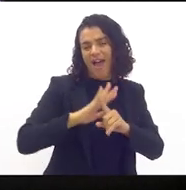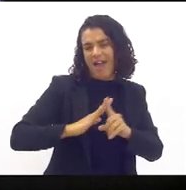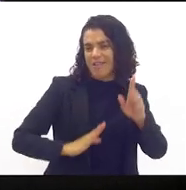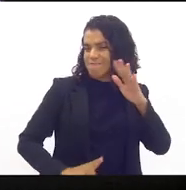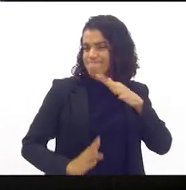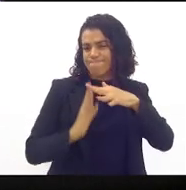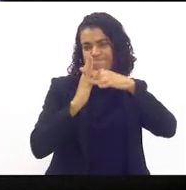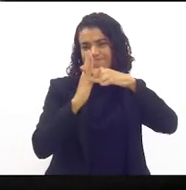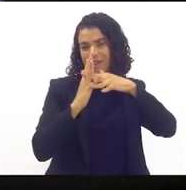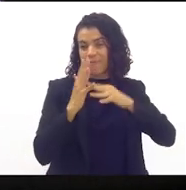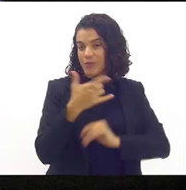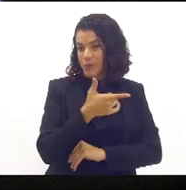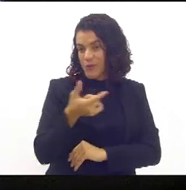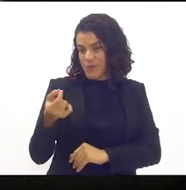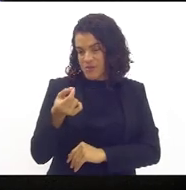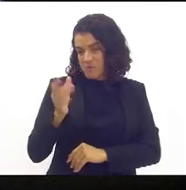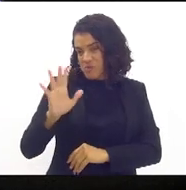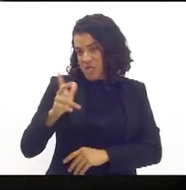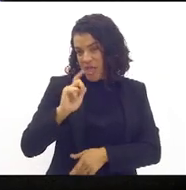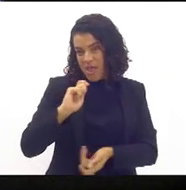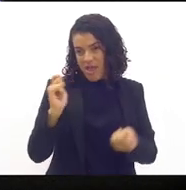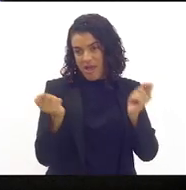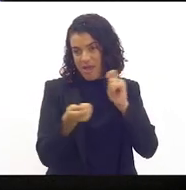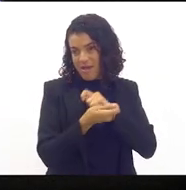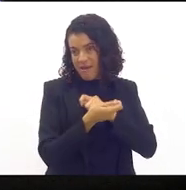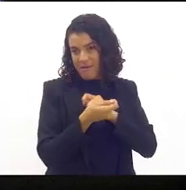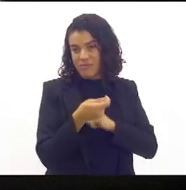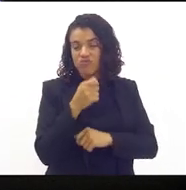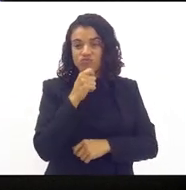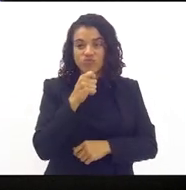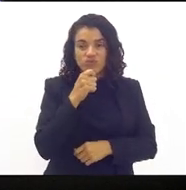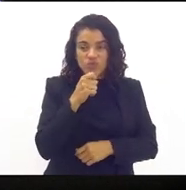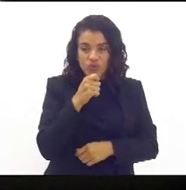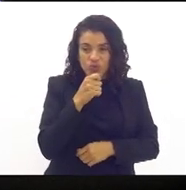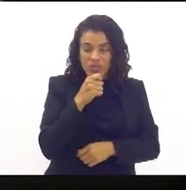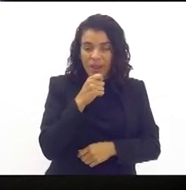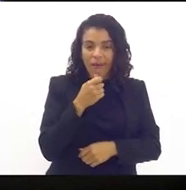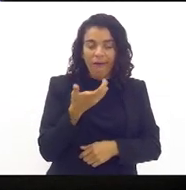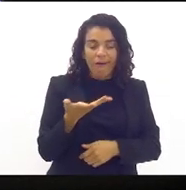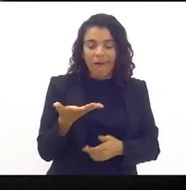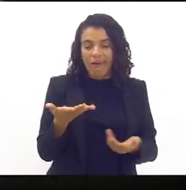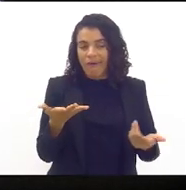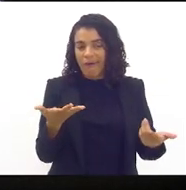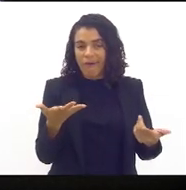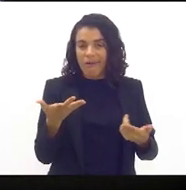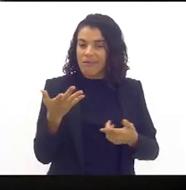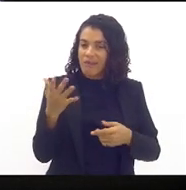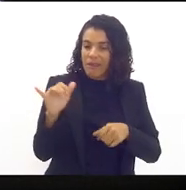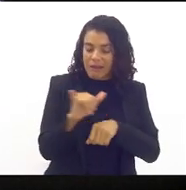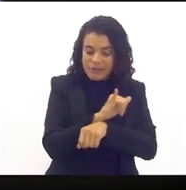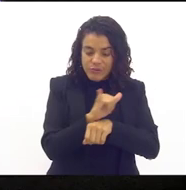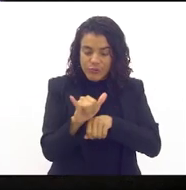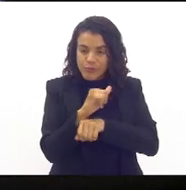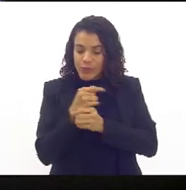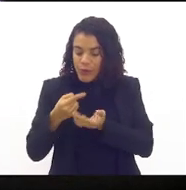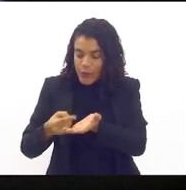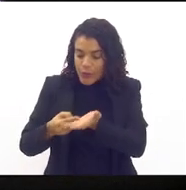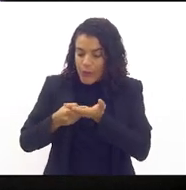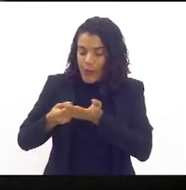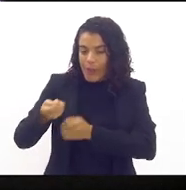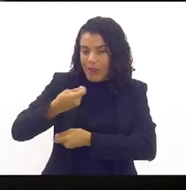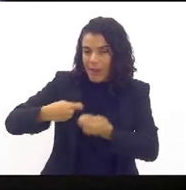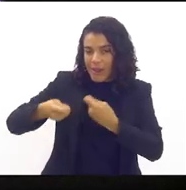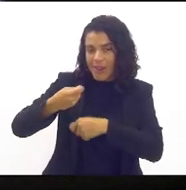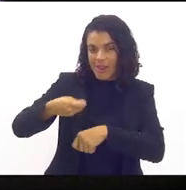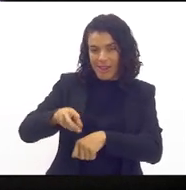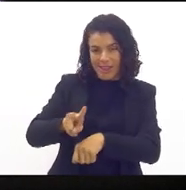Né? Sim, a tendência... Já se reverteu. Se não houver um processo de reestruturação, de renegociação, vai passar de